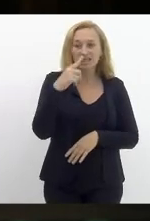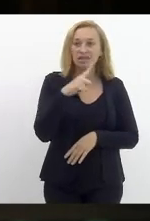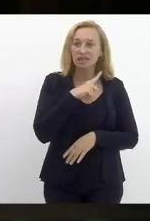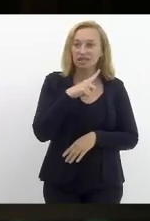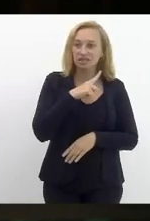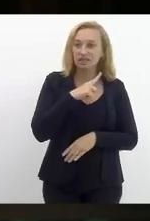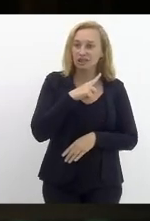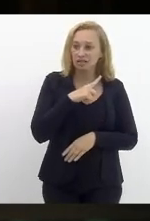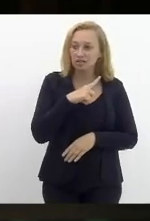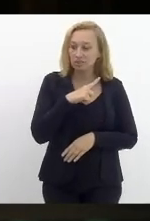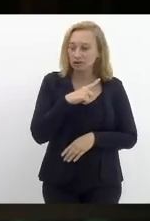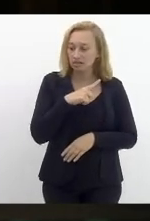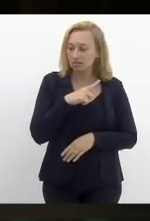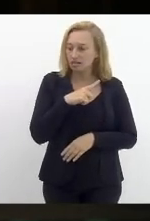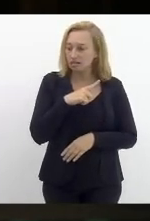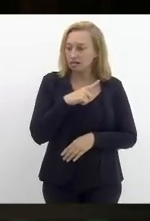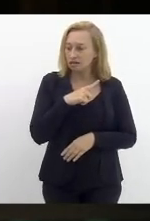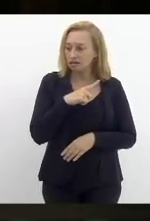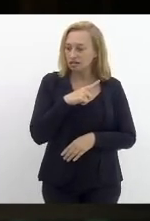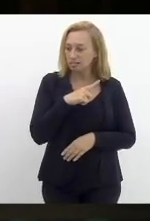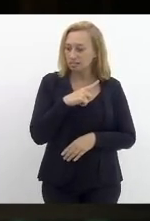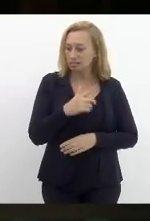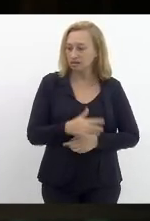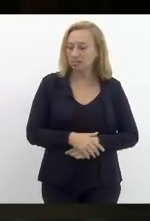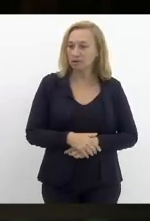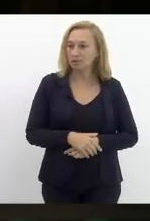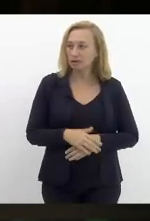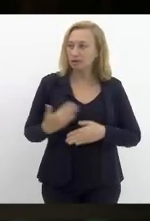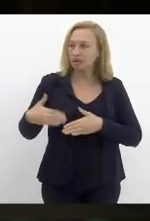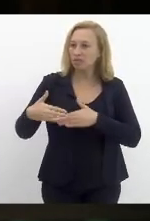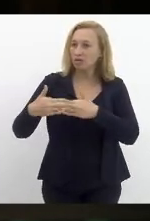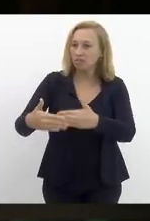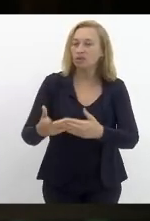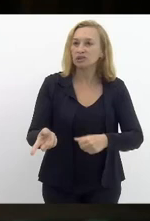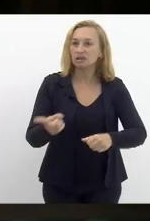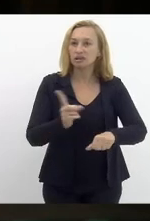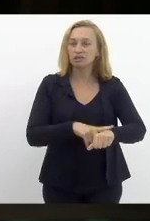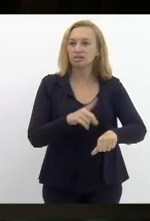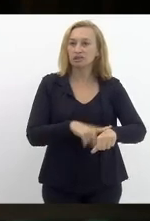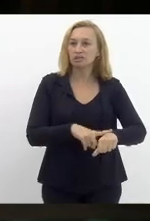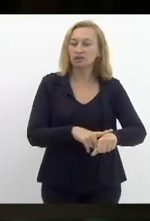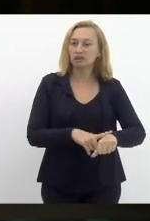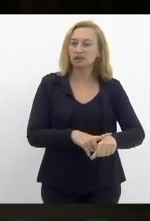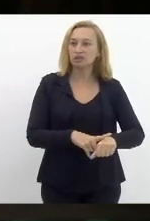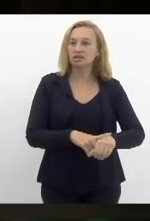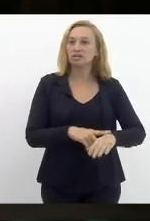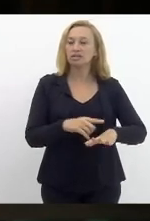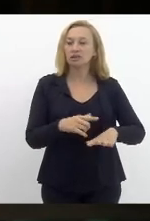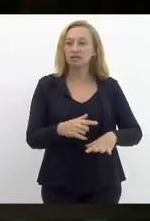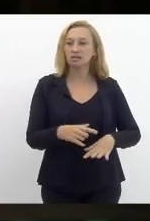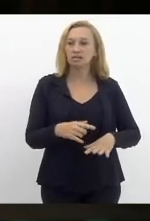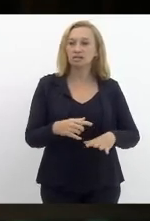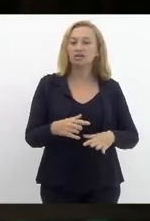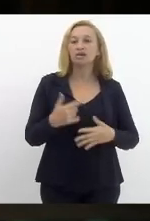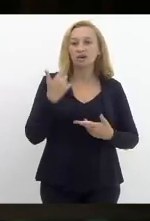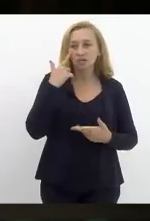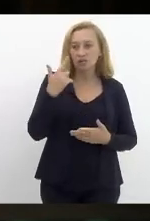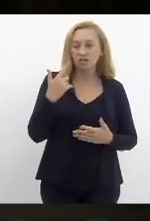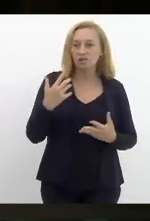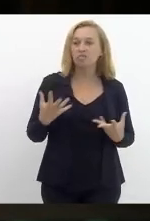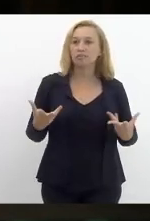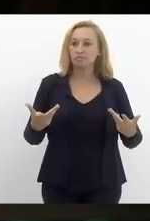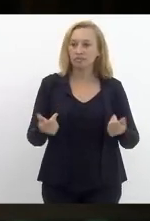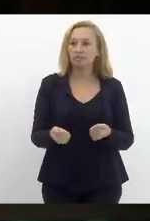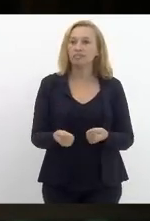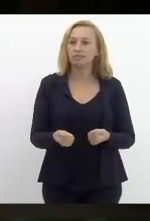no andamento, né, de concursandos, ao longo de todo esse tempo, foram as comissões mais brilhantes que eu recebi ao longo de todo esse